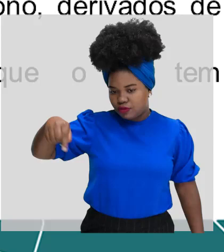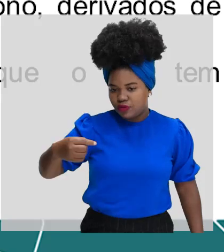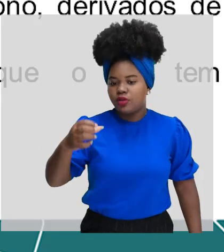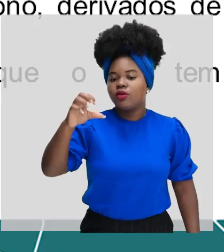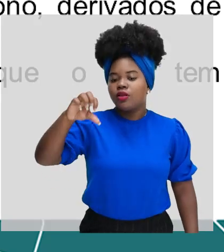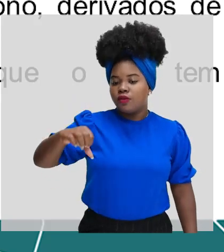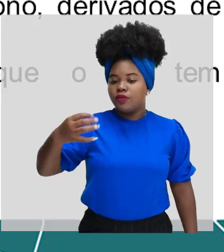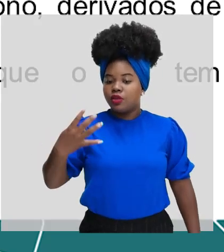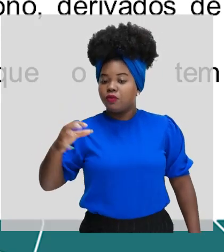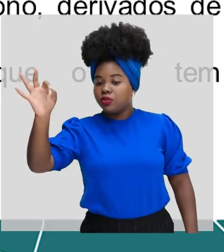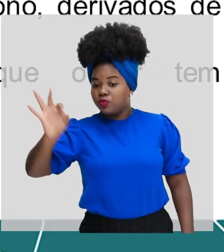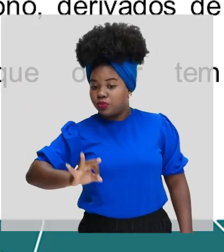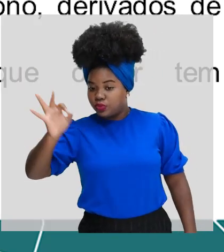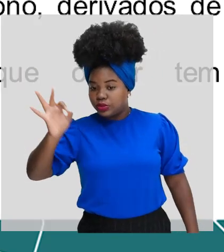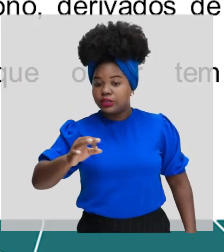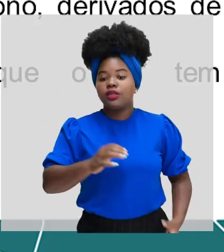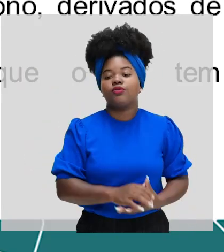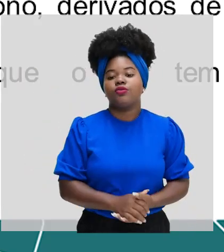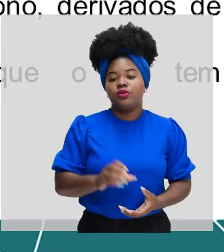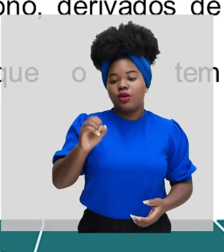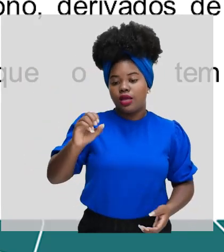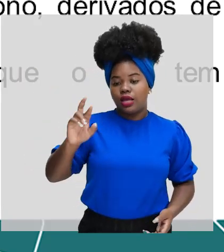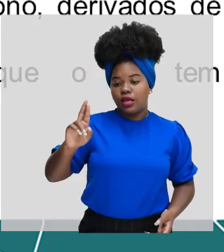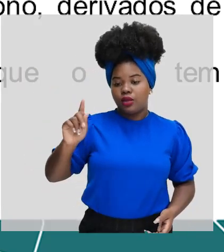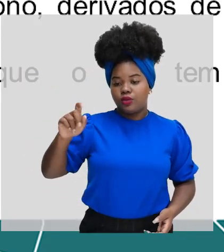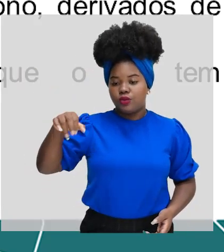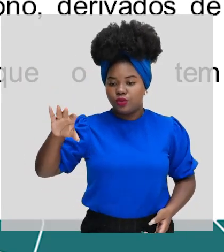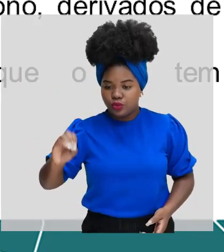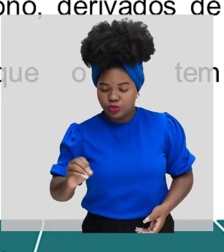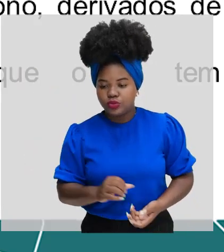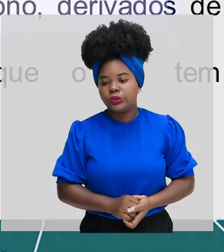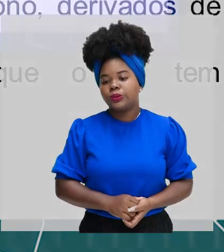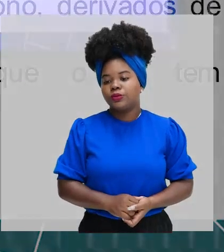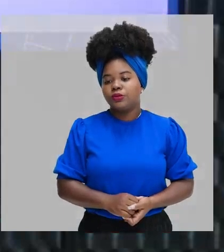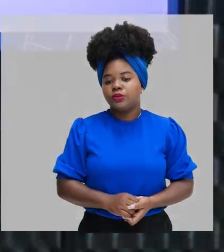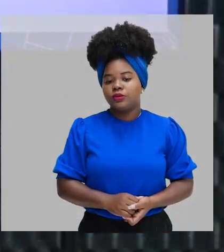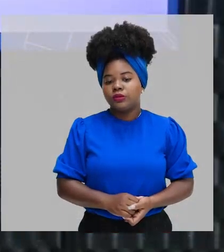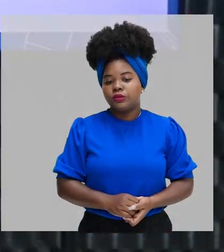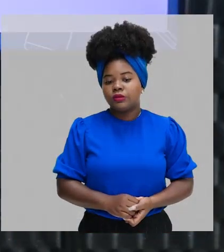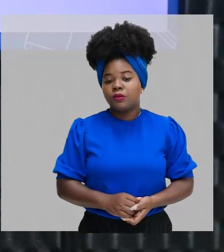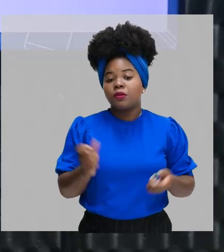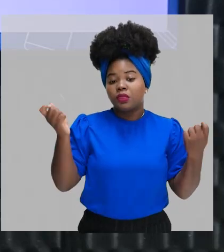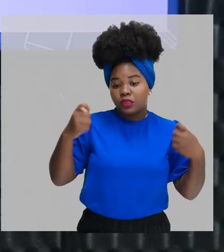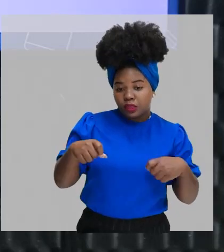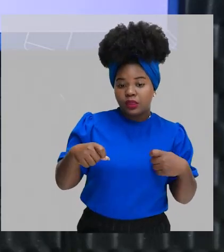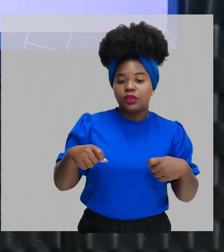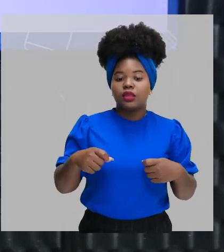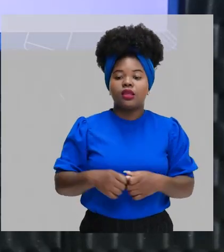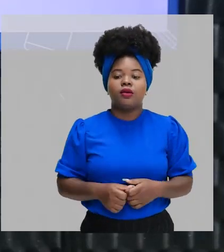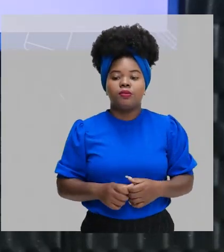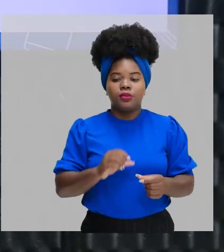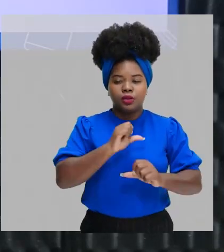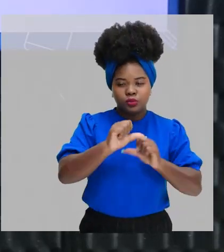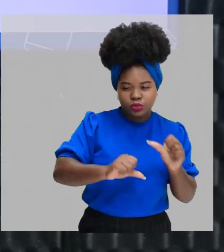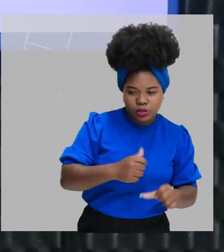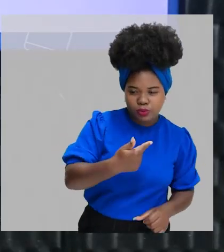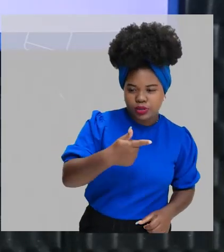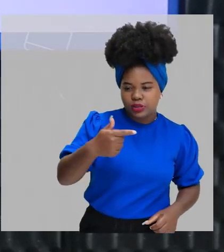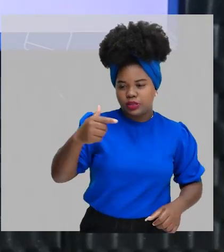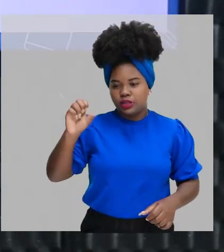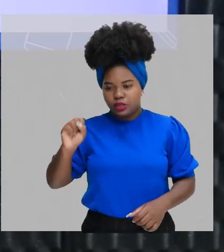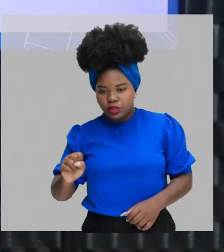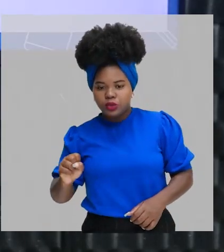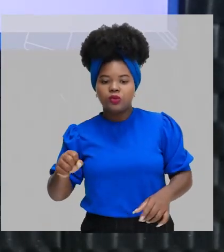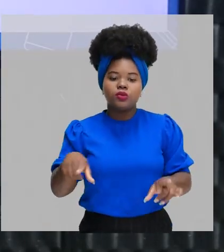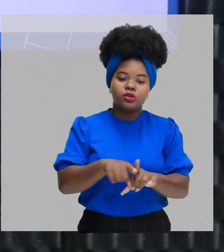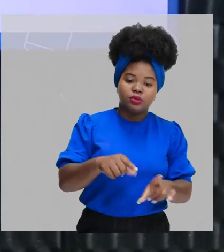0,94% de argônio em volume, ok? Claro que nós podemos arredondar para 78%, para 21%